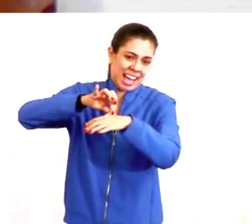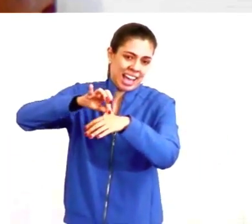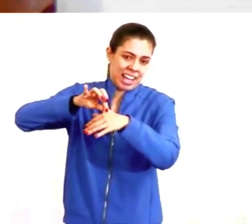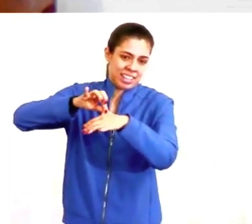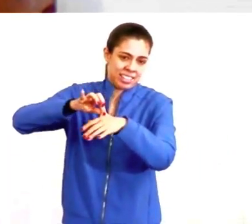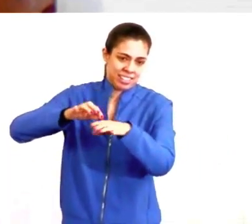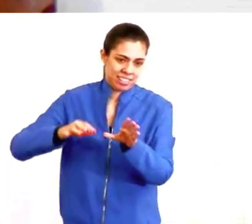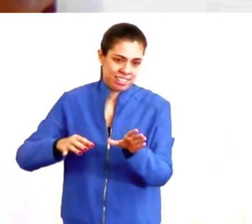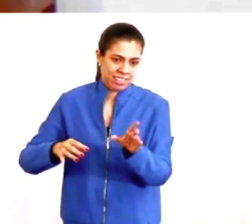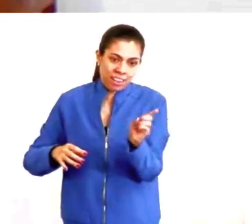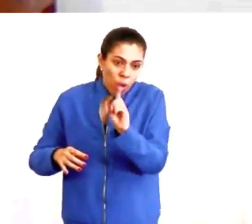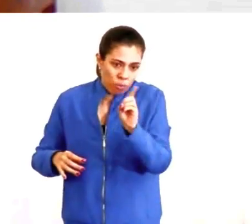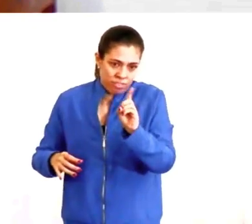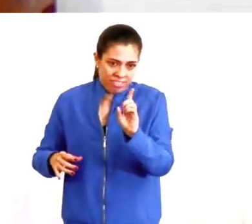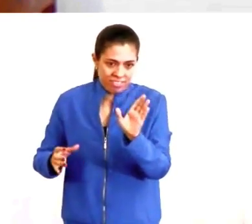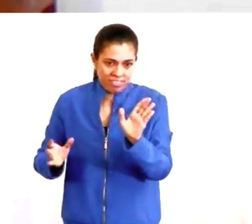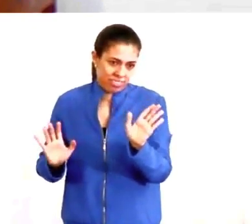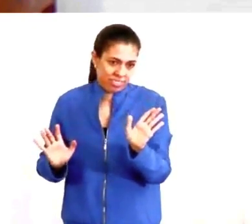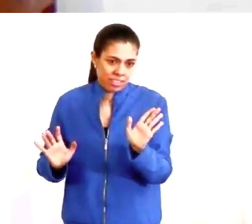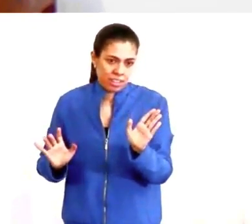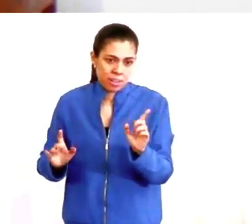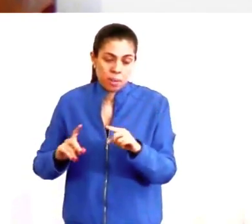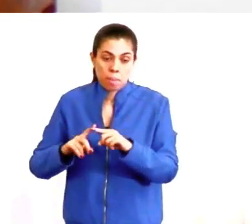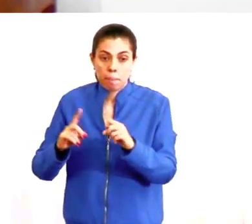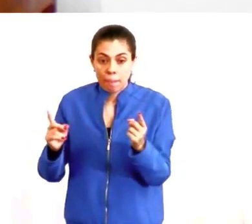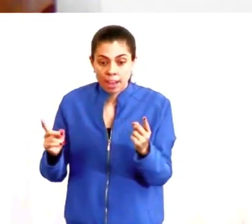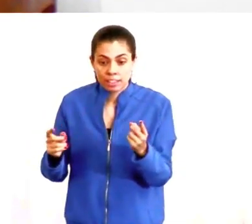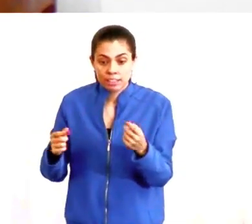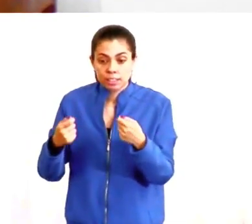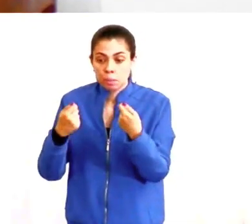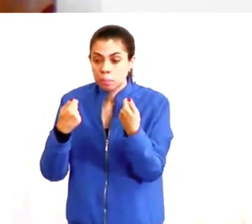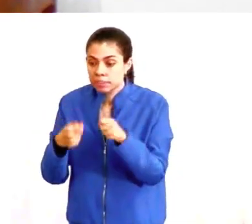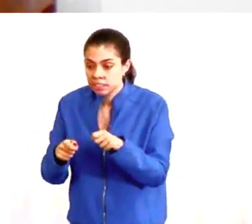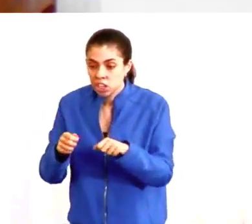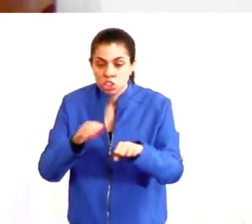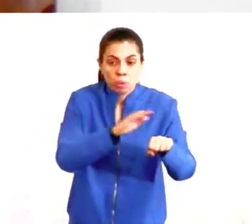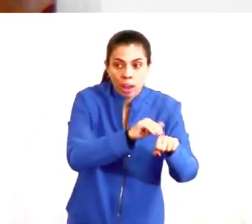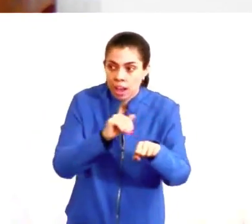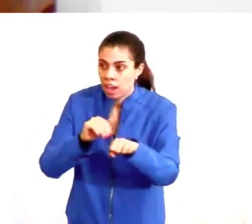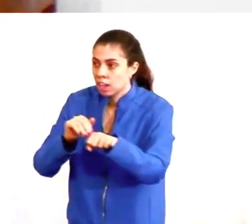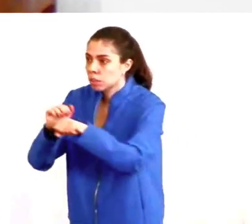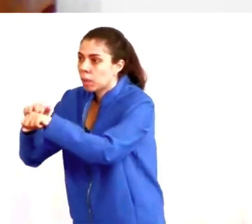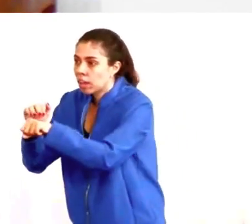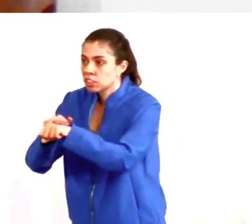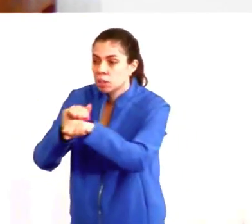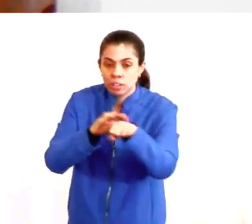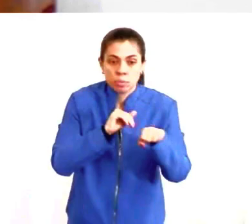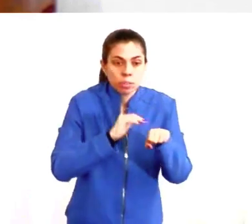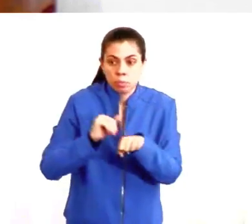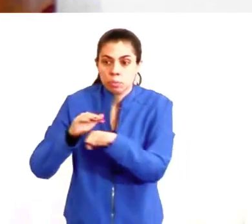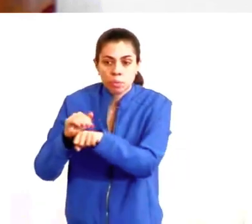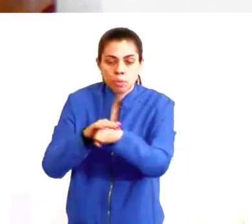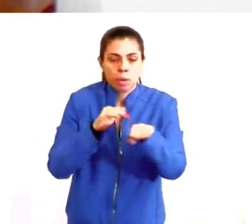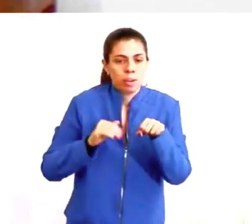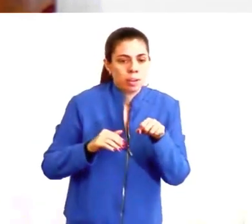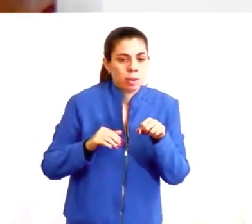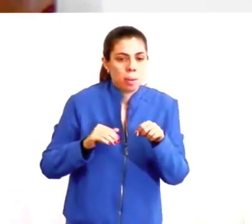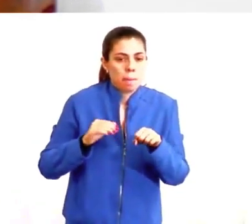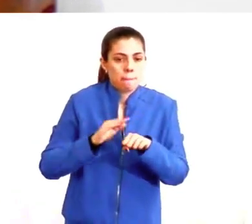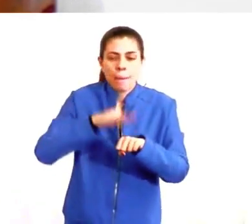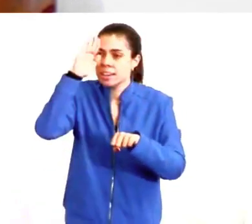alguém, é mais um que glorifica o nome do Pai, é mais um que o adora em espírito e em verdade.